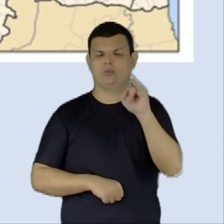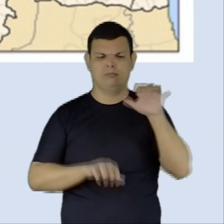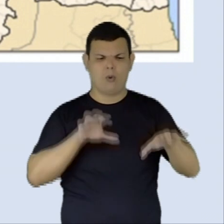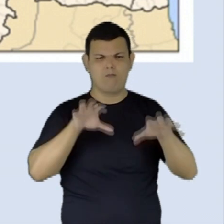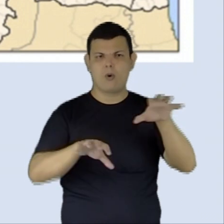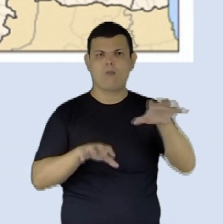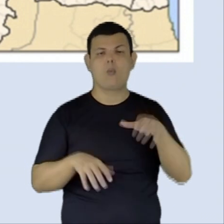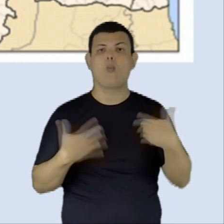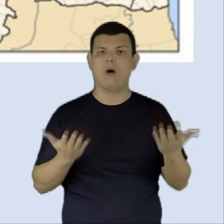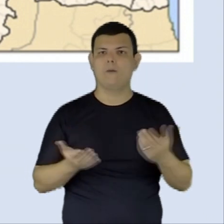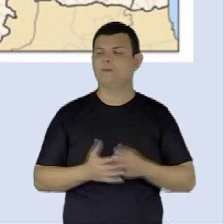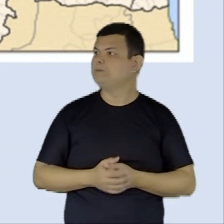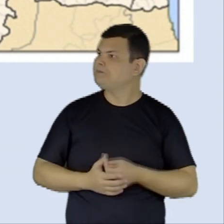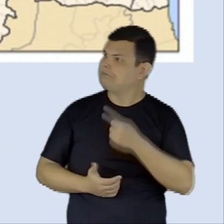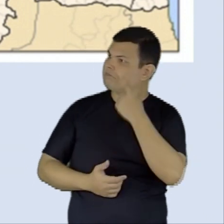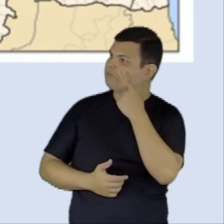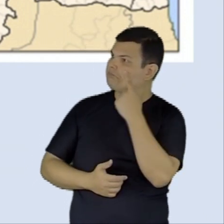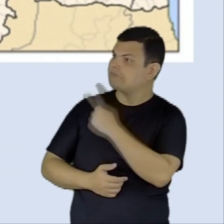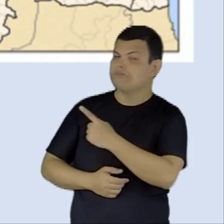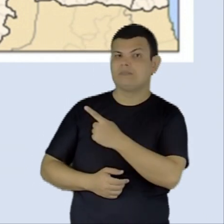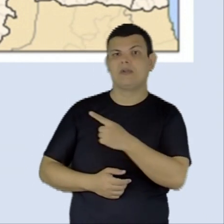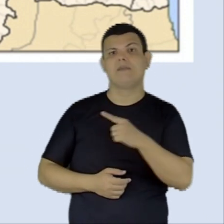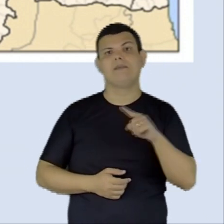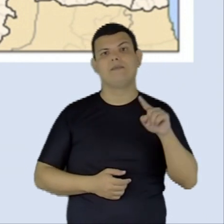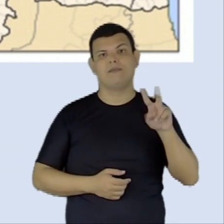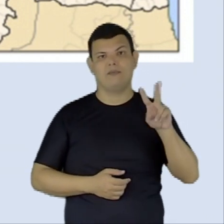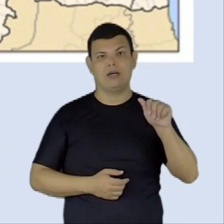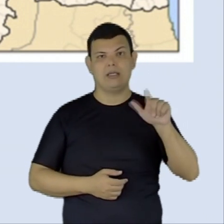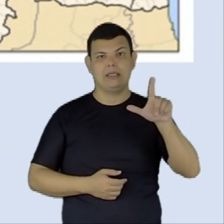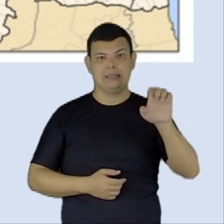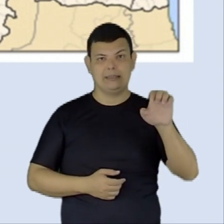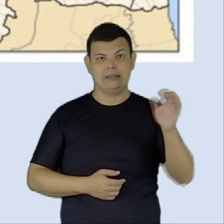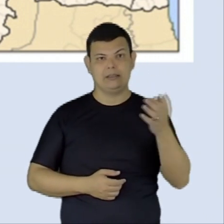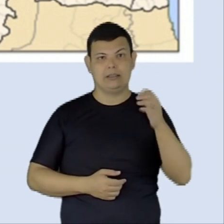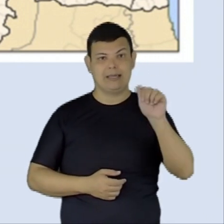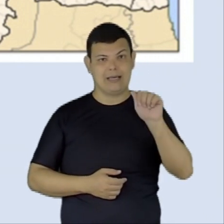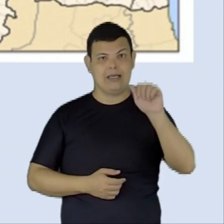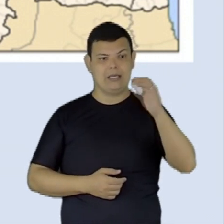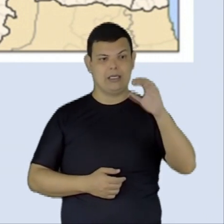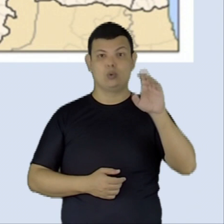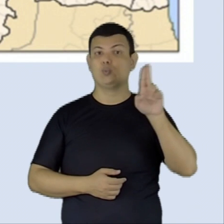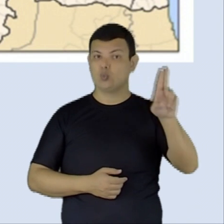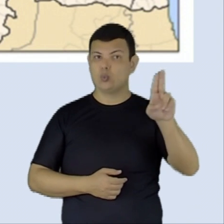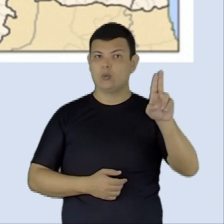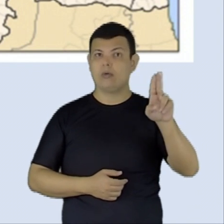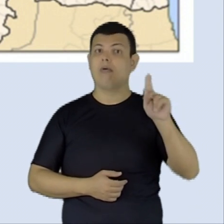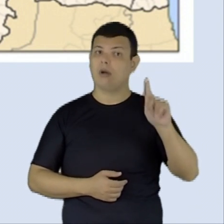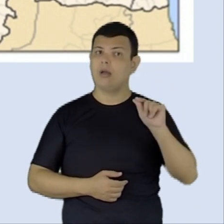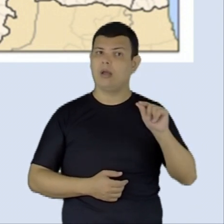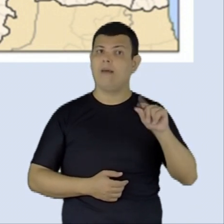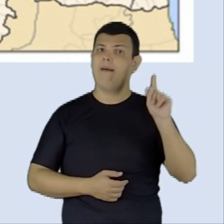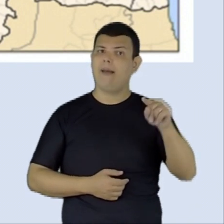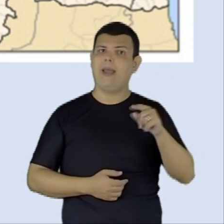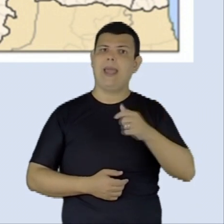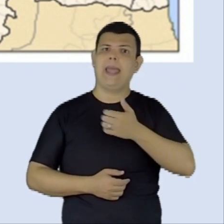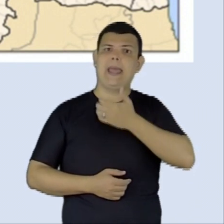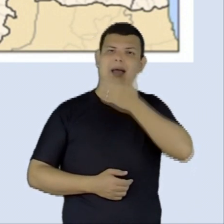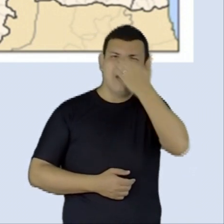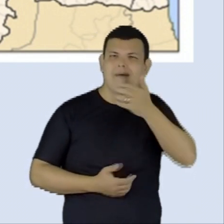da Bahia. Olha só, o Vale Açu é um vale produtor de frutas como